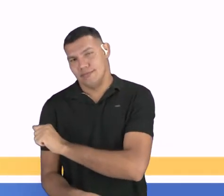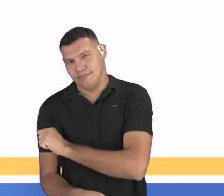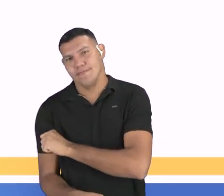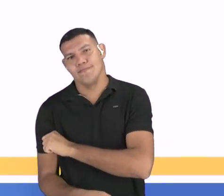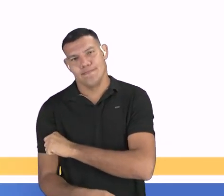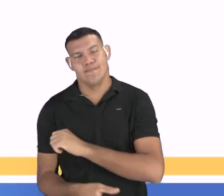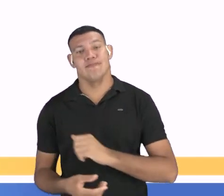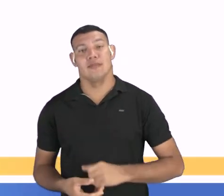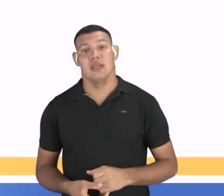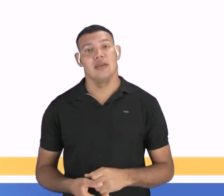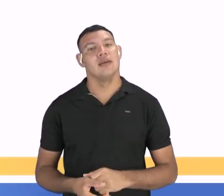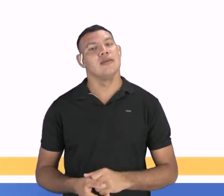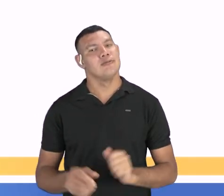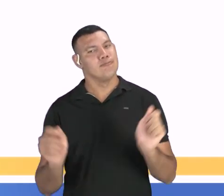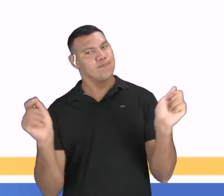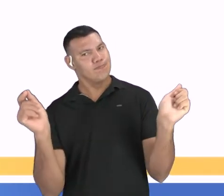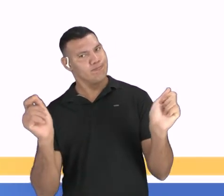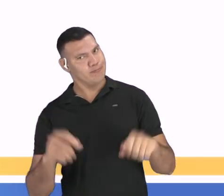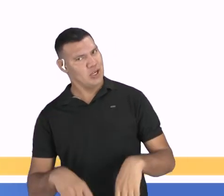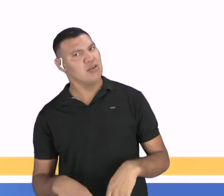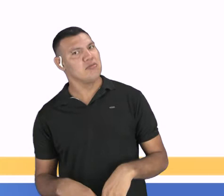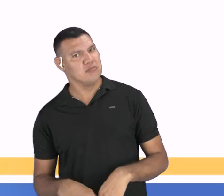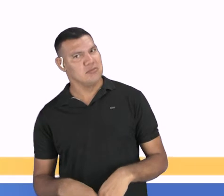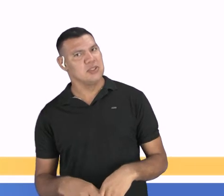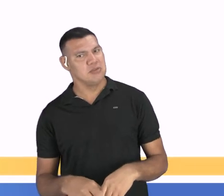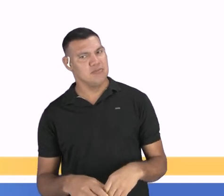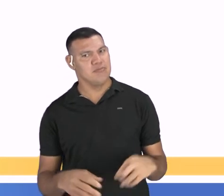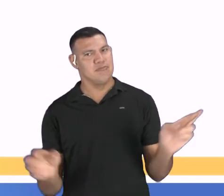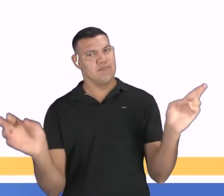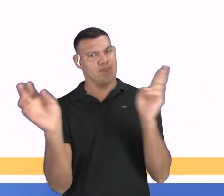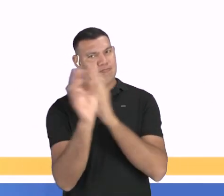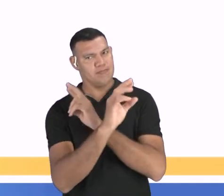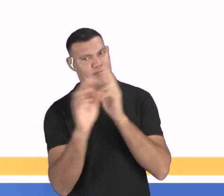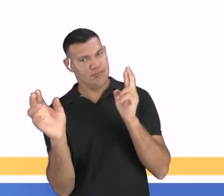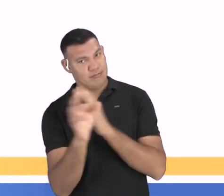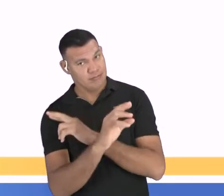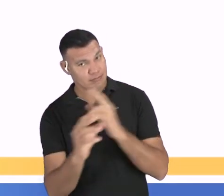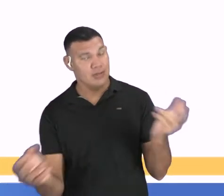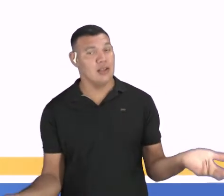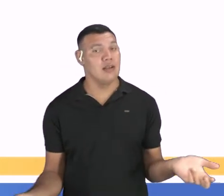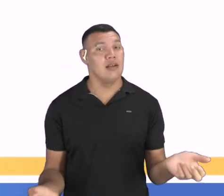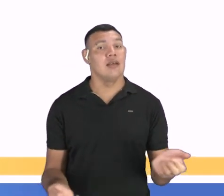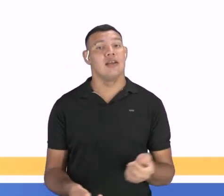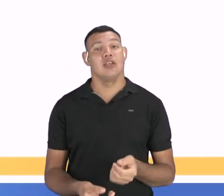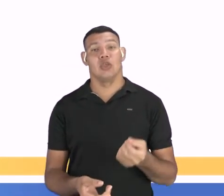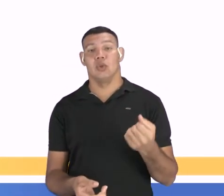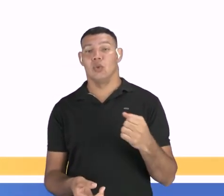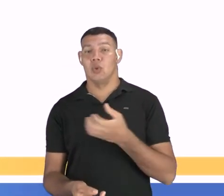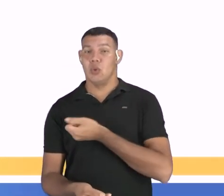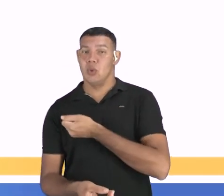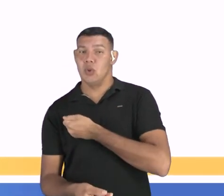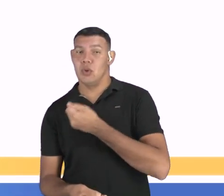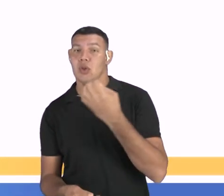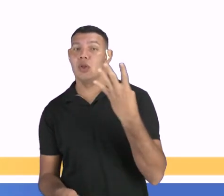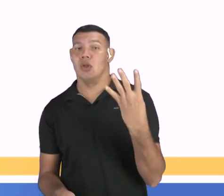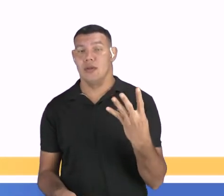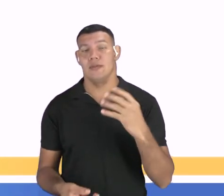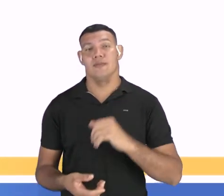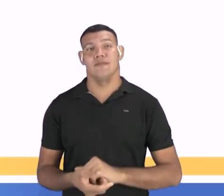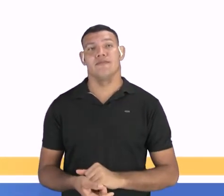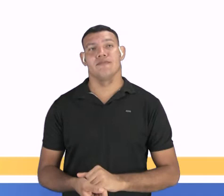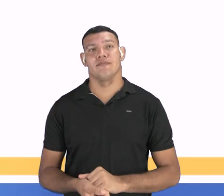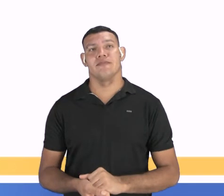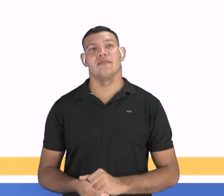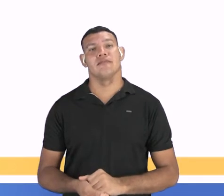deve ser uma quantidade correspondente a um múltiplo do número 4, certo? E aí o outro critério diz o seguinte, que